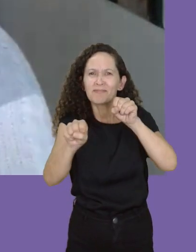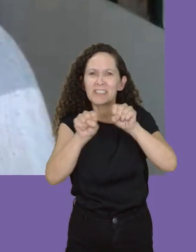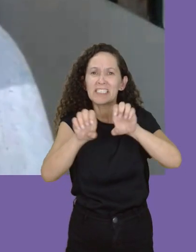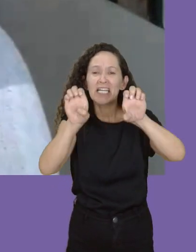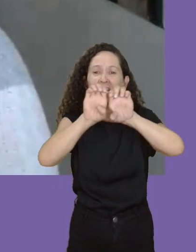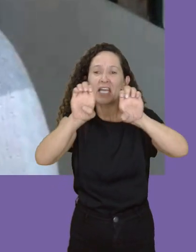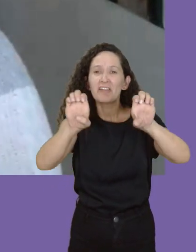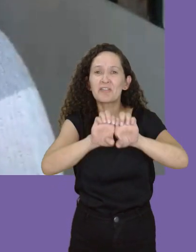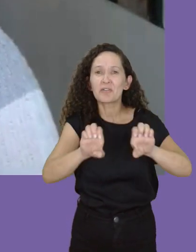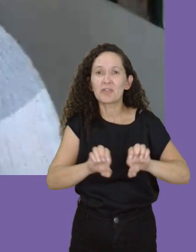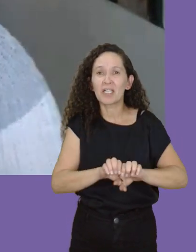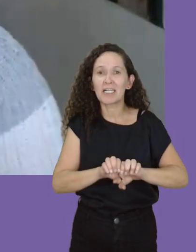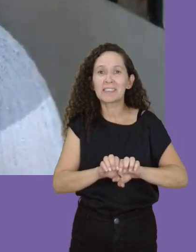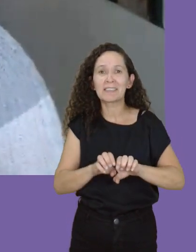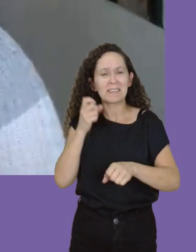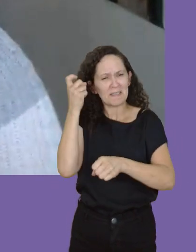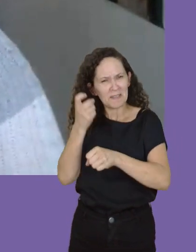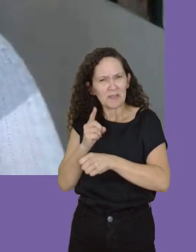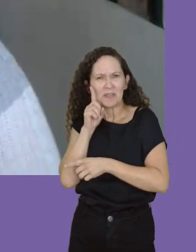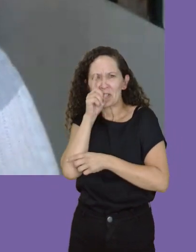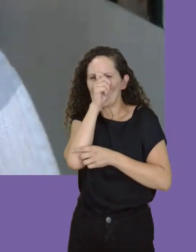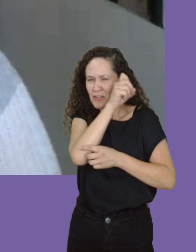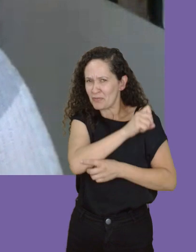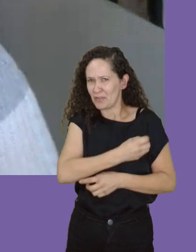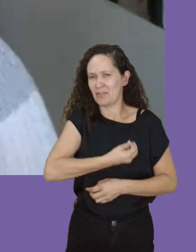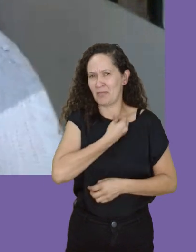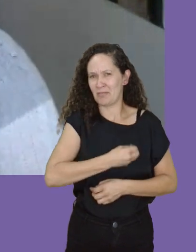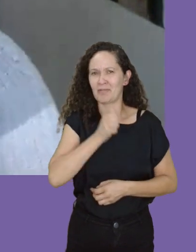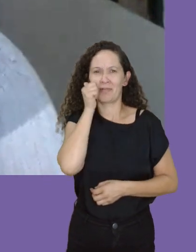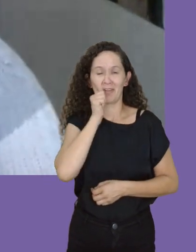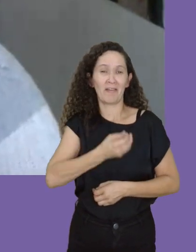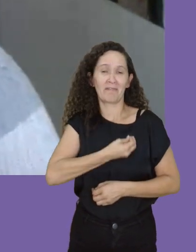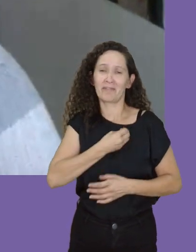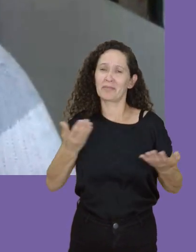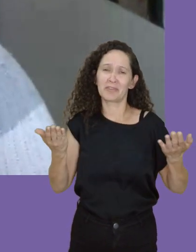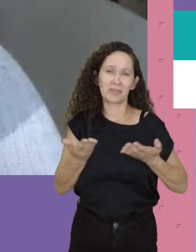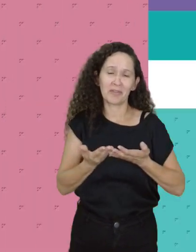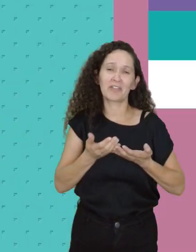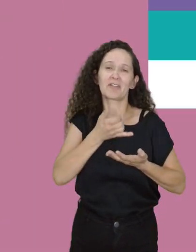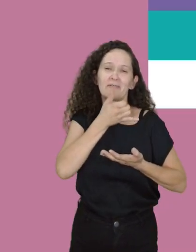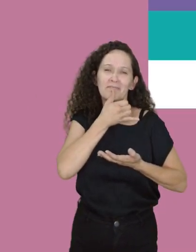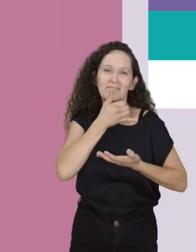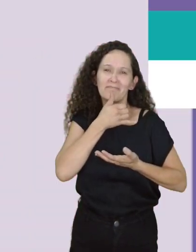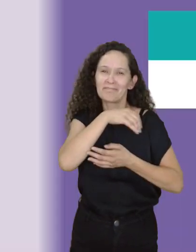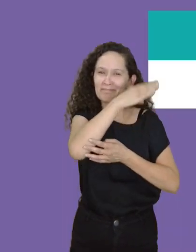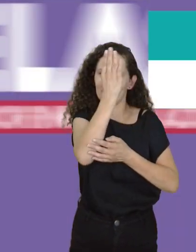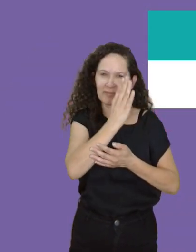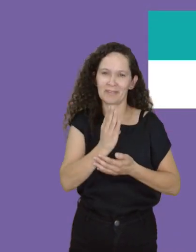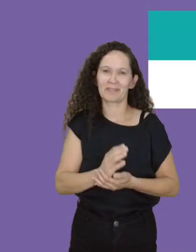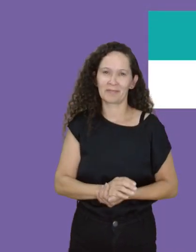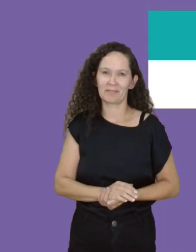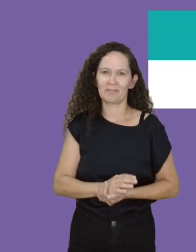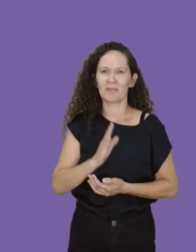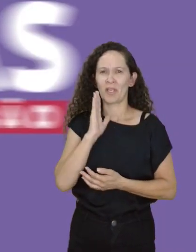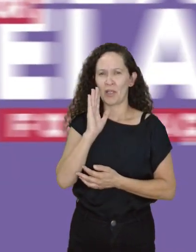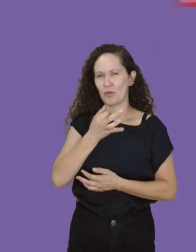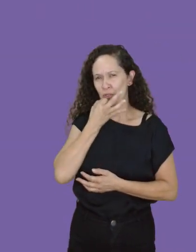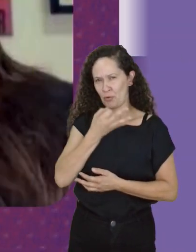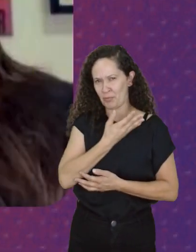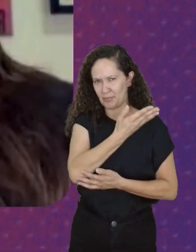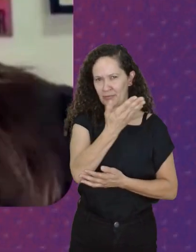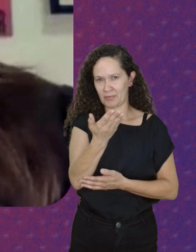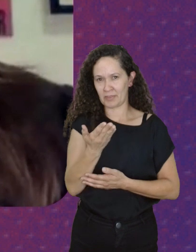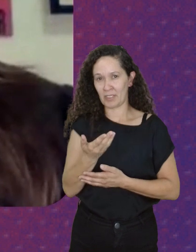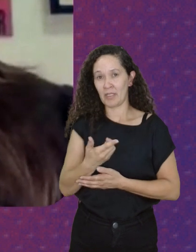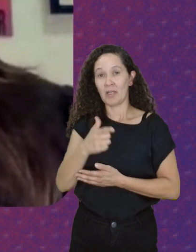cena mais dura de violência, que é o que nós vivemos, infelizmente, hoje no Brasil. Eu já comentei um pouquinho na